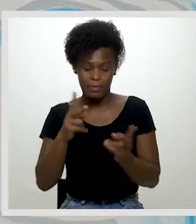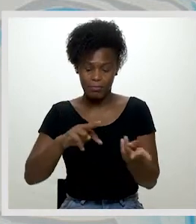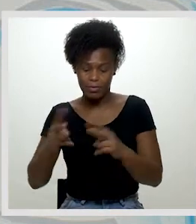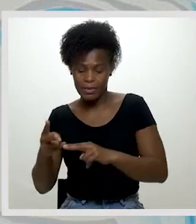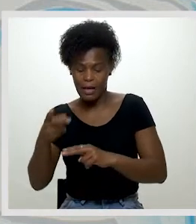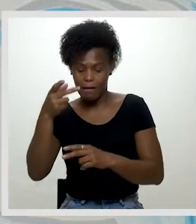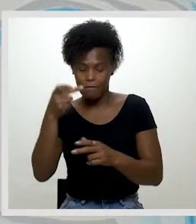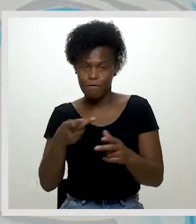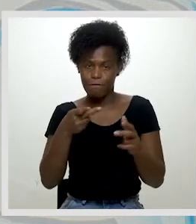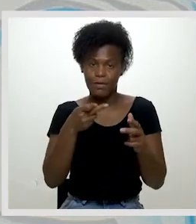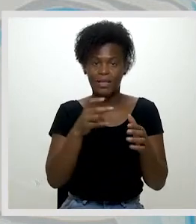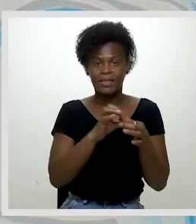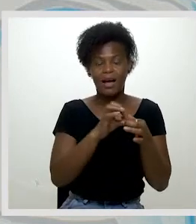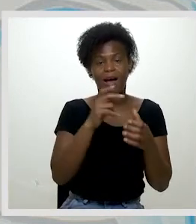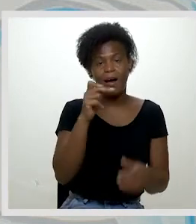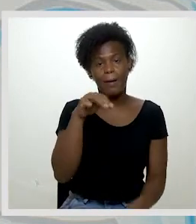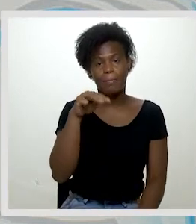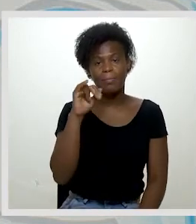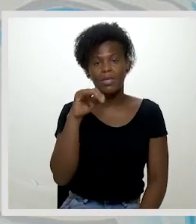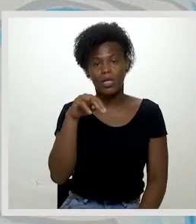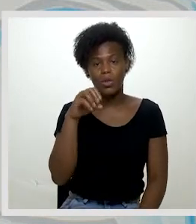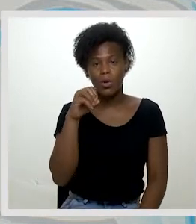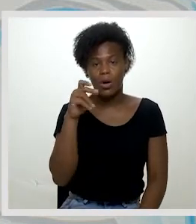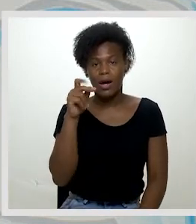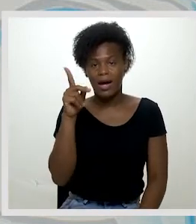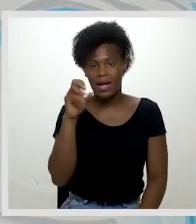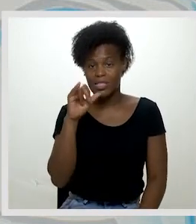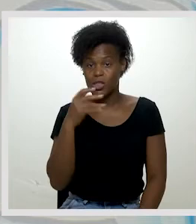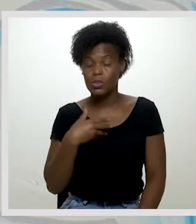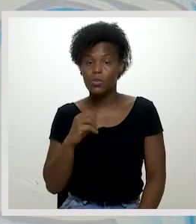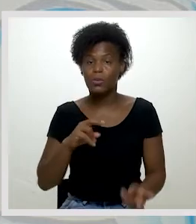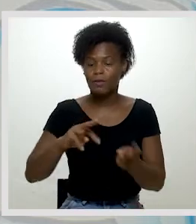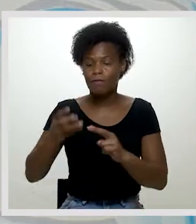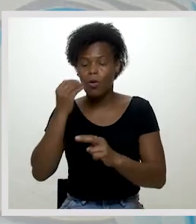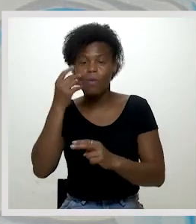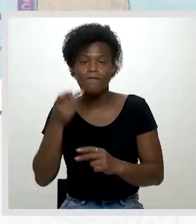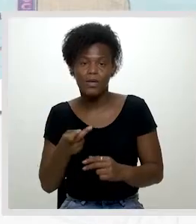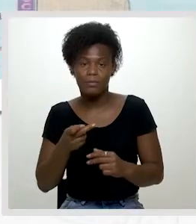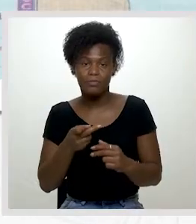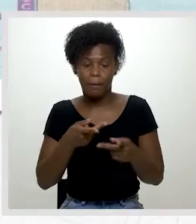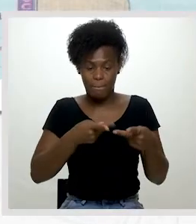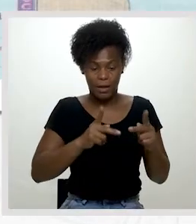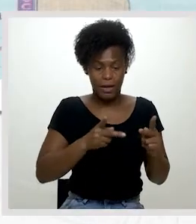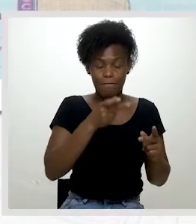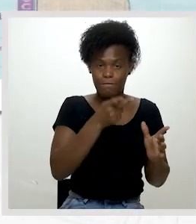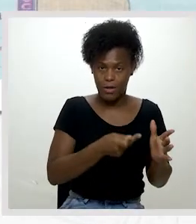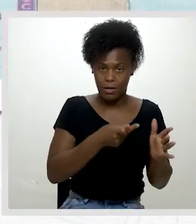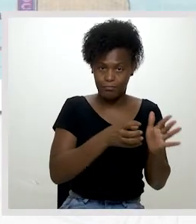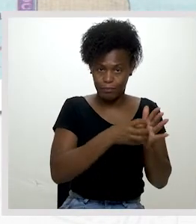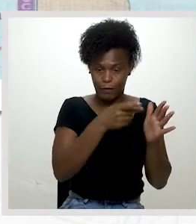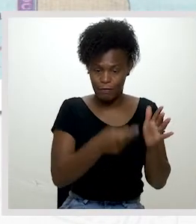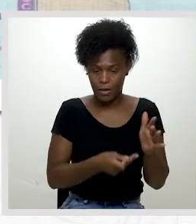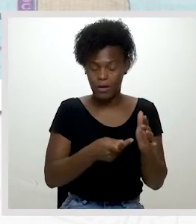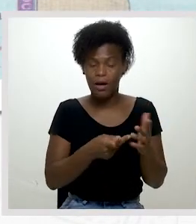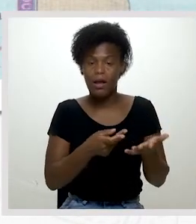fixa um aminoácido. Como é que é fixado um aminoácido num RNA de transferência? Ou seja, vamos ver os mecanismos de fixação de